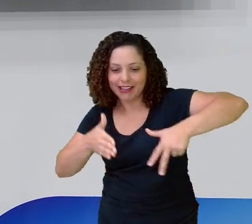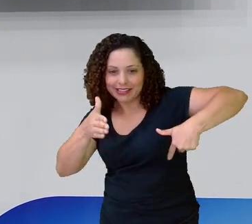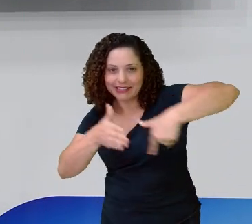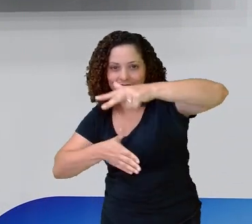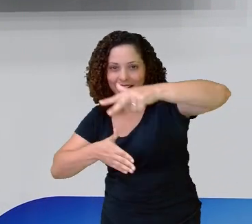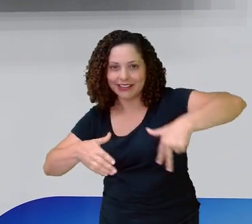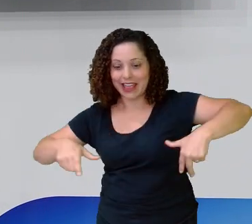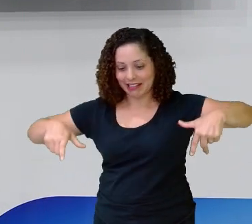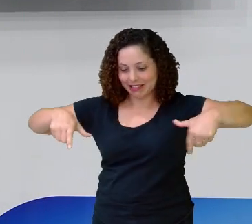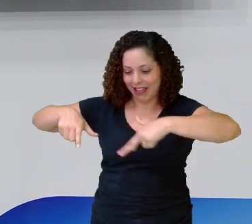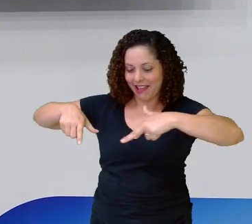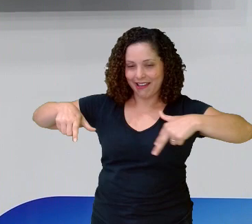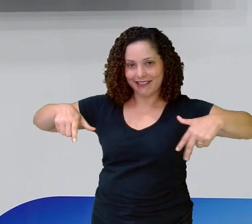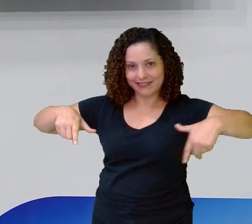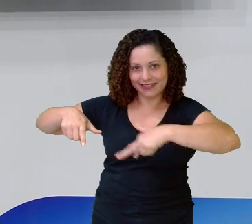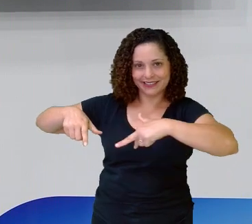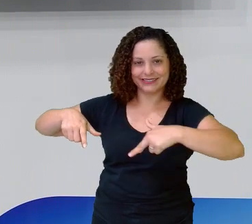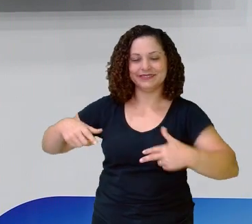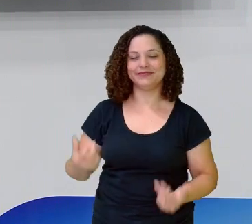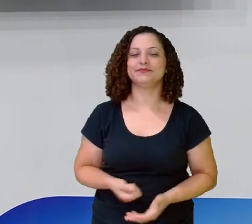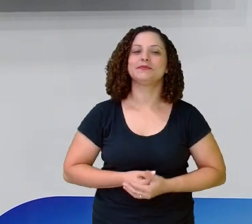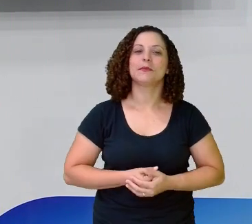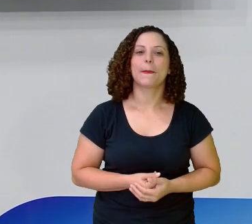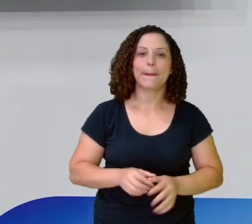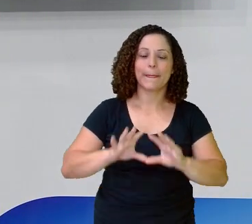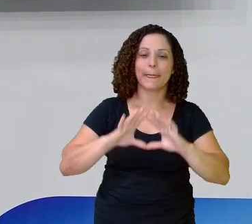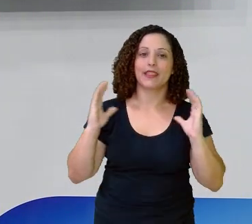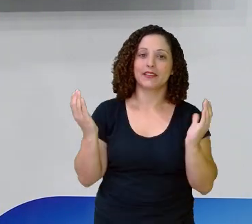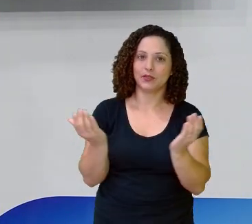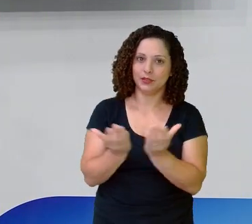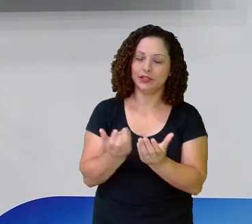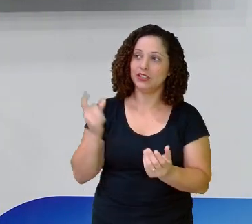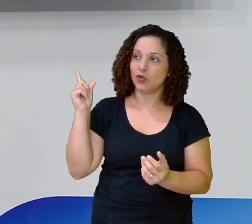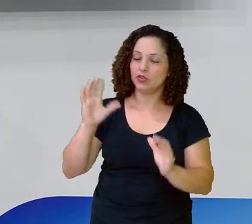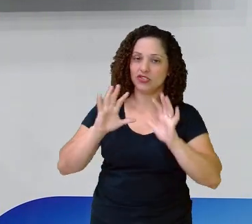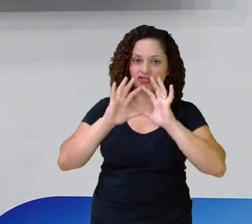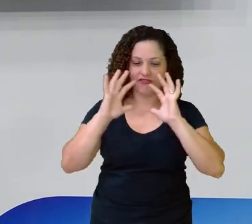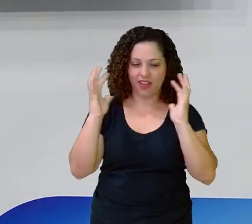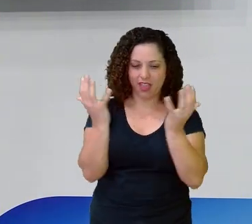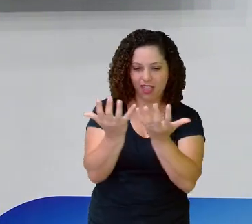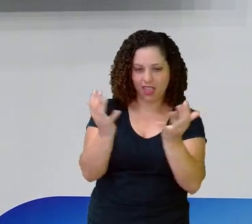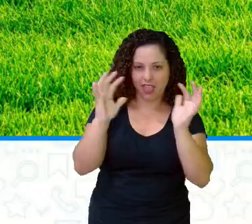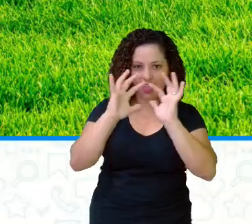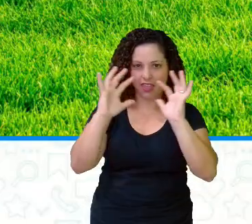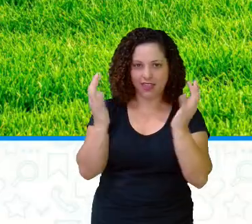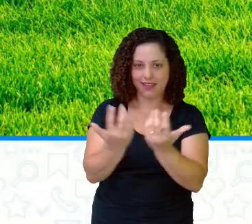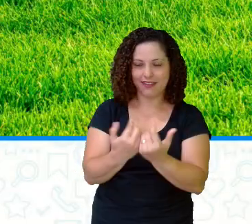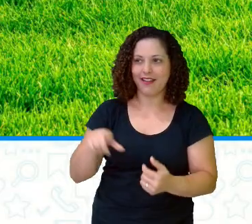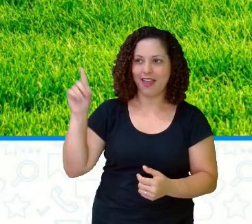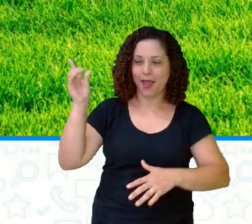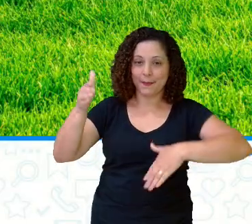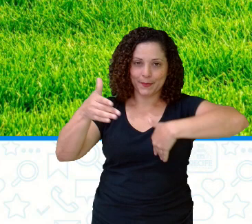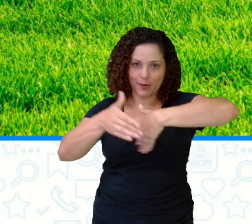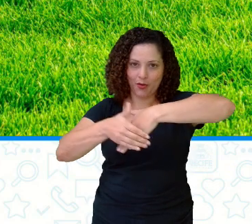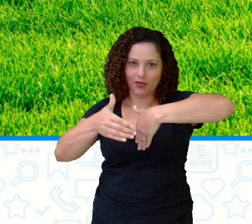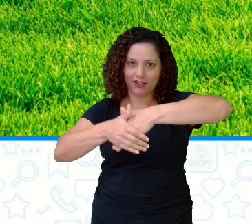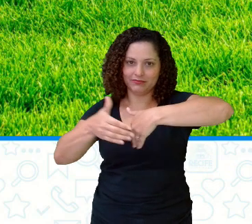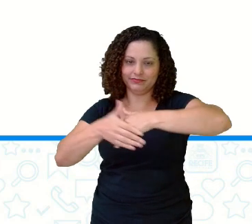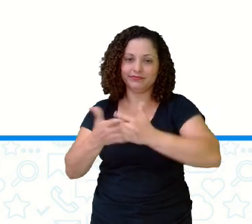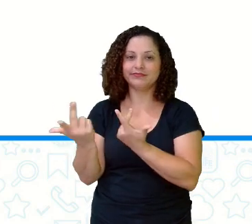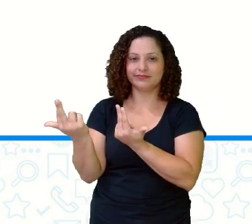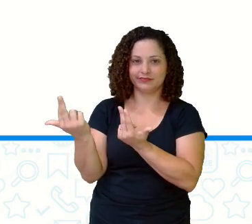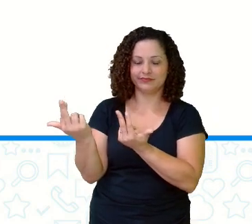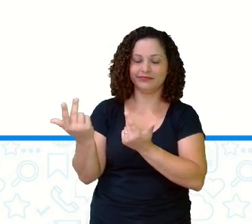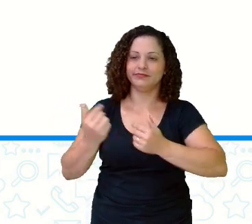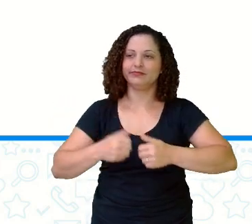e fazer o gol. Então, esfera, a gente pensa nela, na bola de futebol.